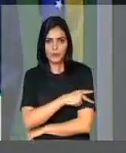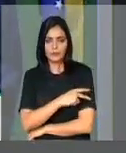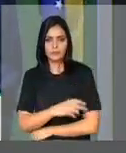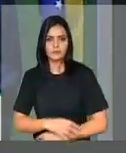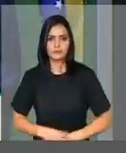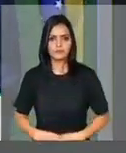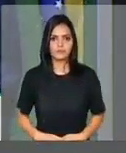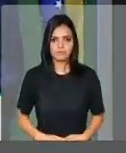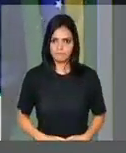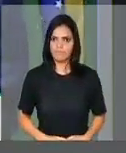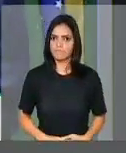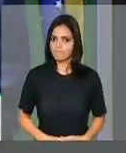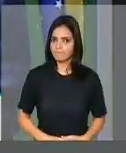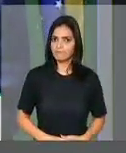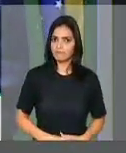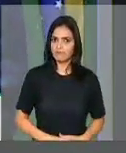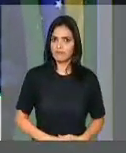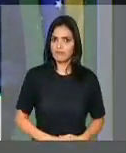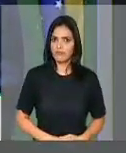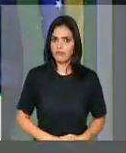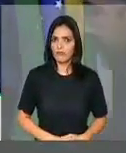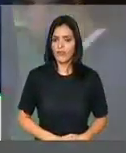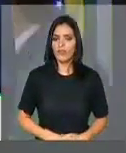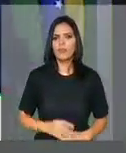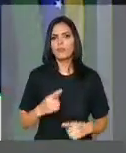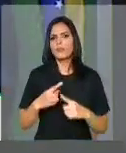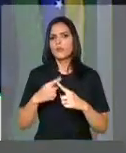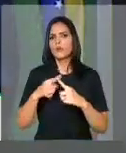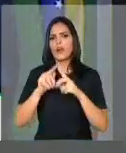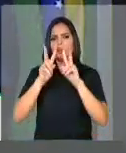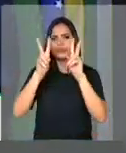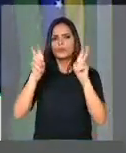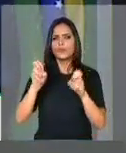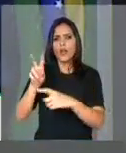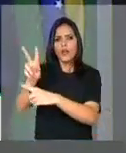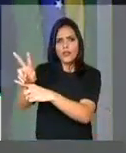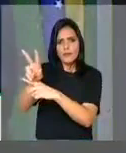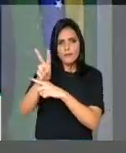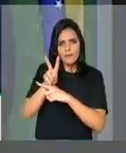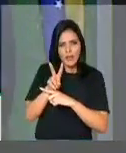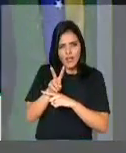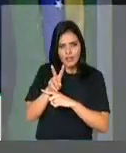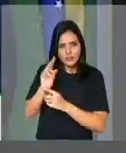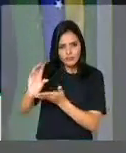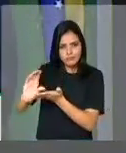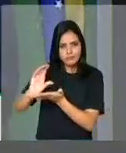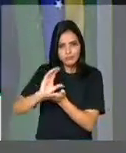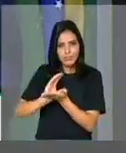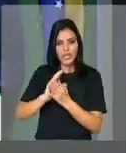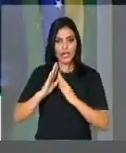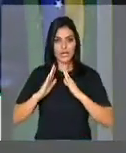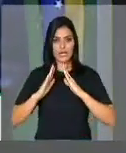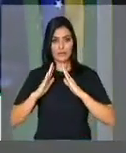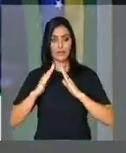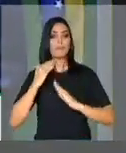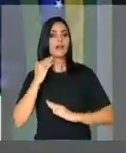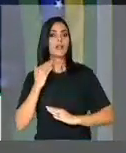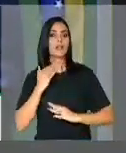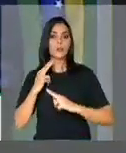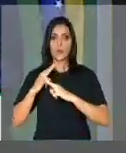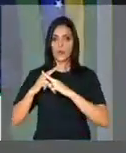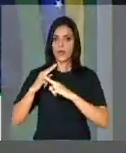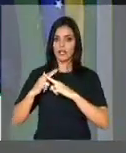Era o que dizia respeito ao empréstimo da Caixa Econômica para o governo do